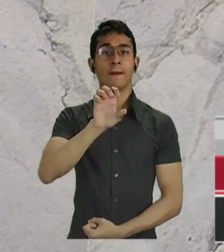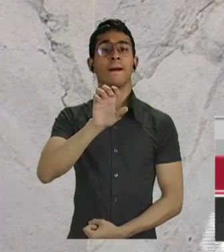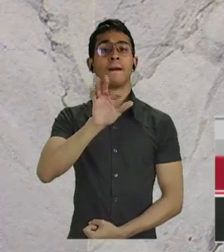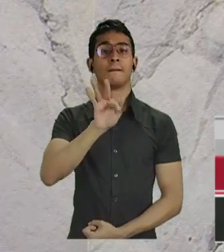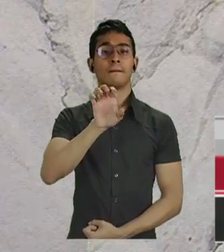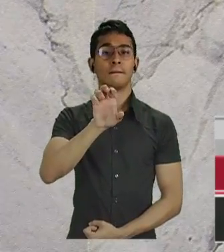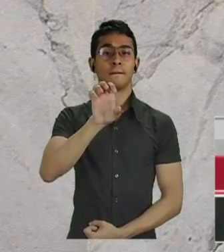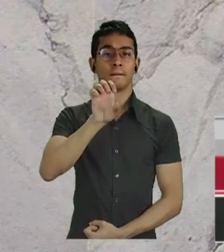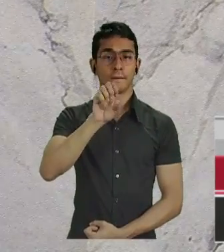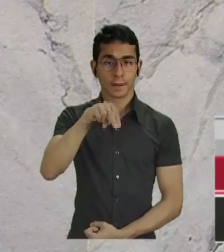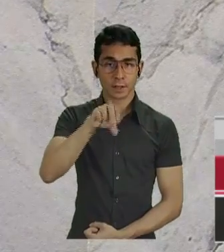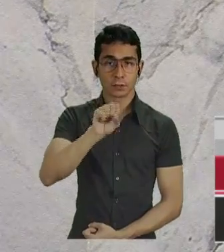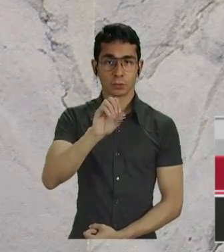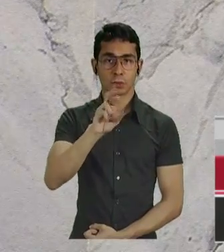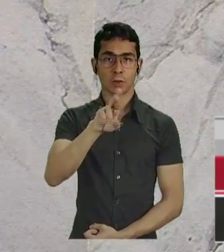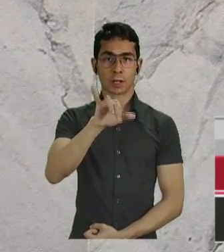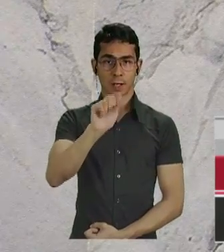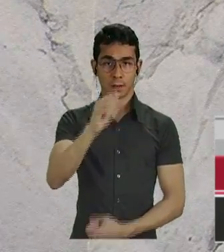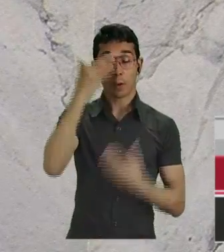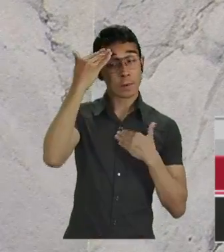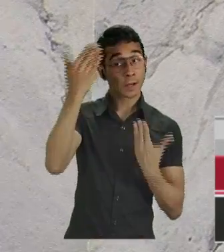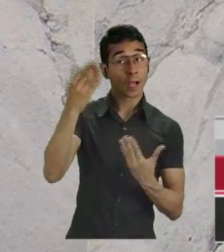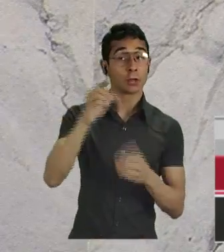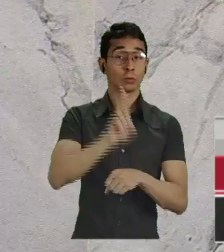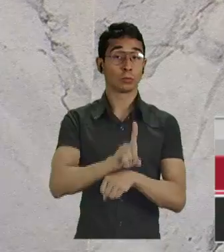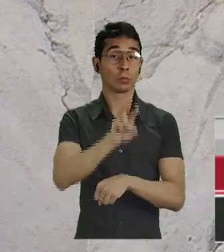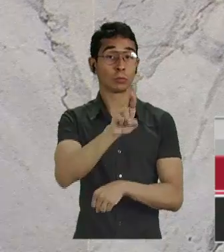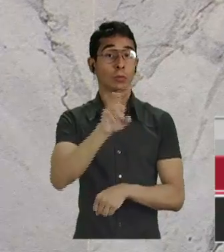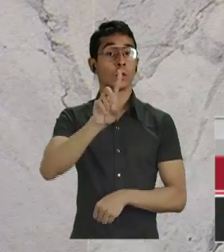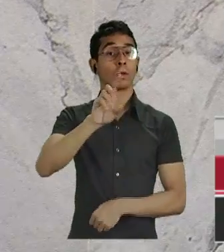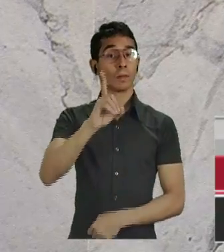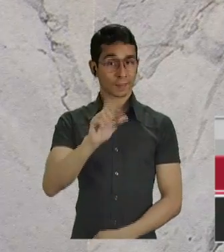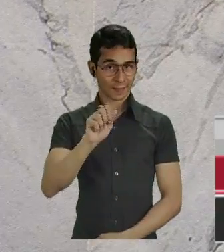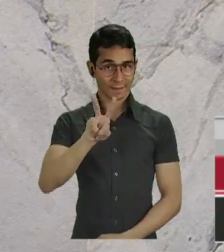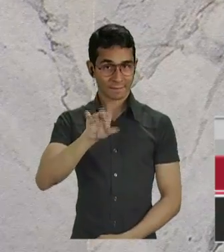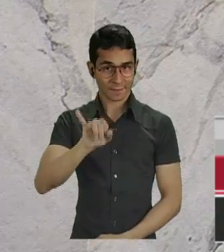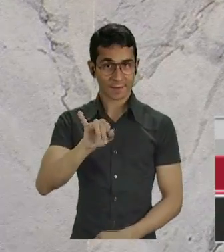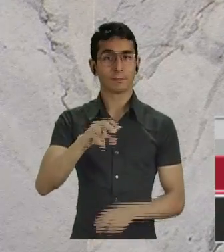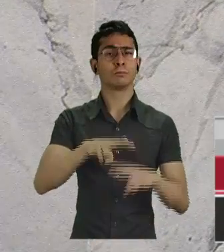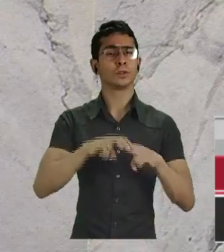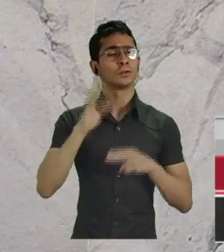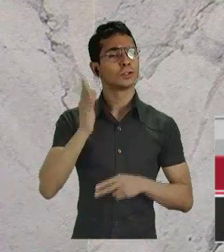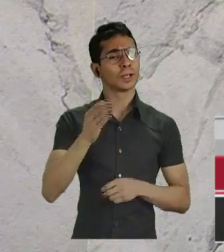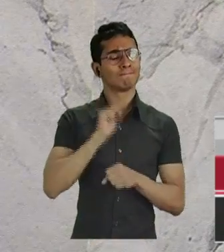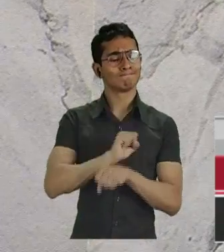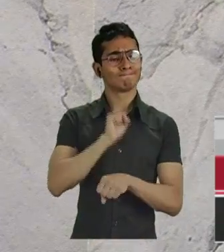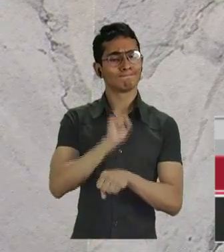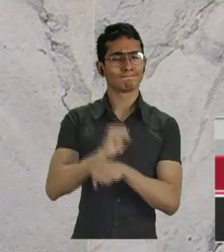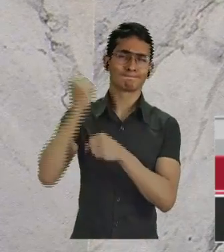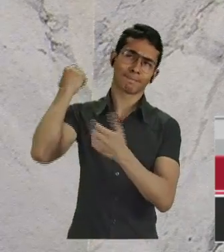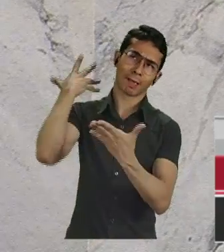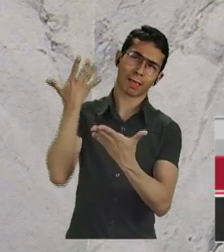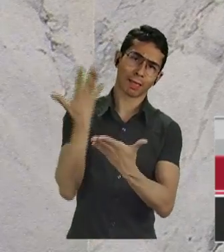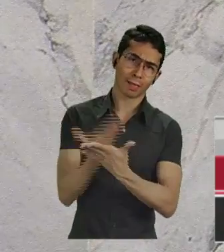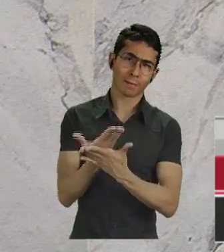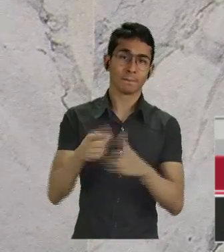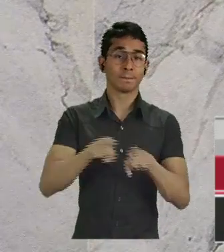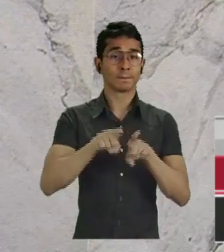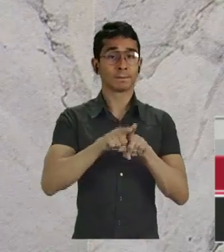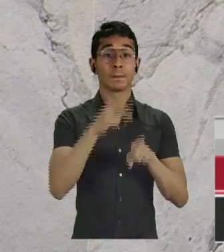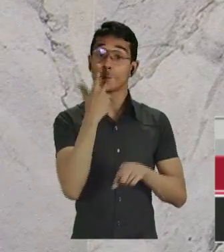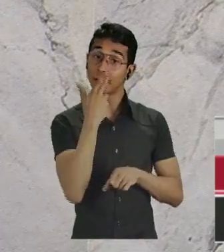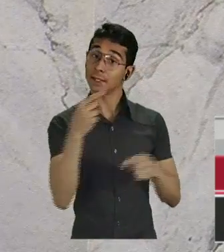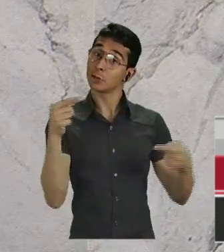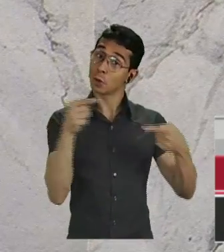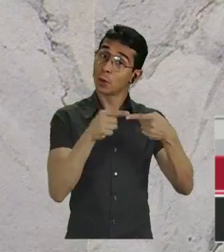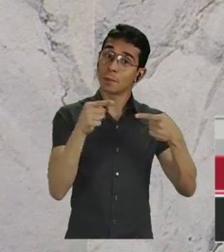davi por essa providência que há muito nós esperávamos e que tem a ver também com a nossa lei aqui no nosso projeto de lei aprovado pelos